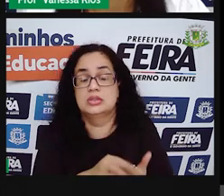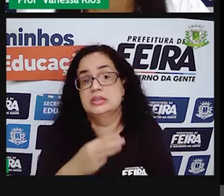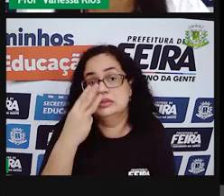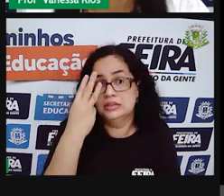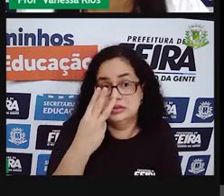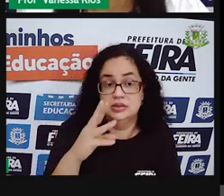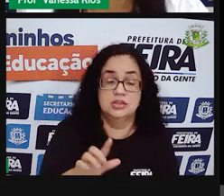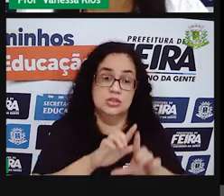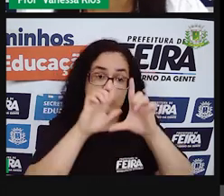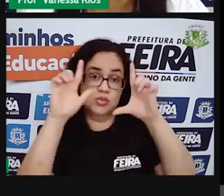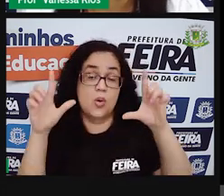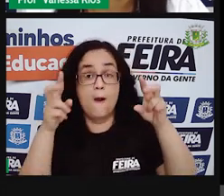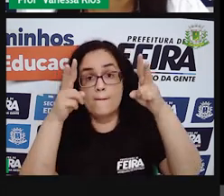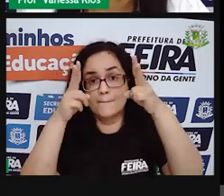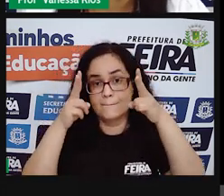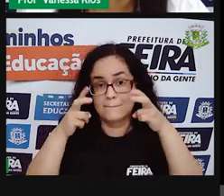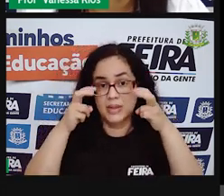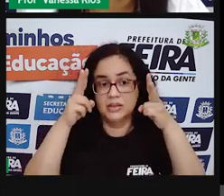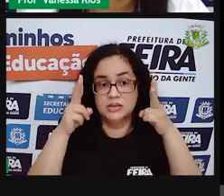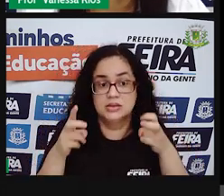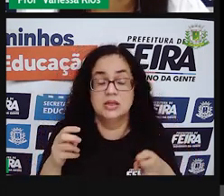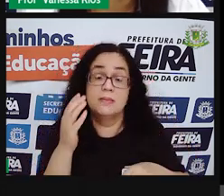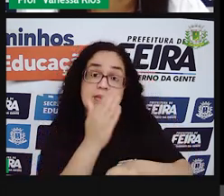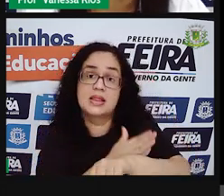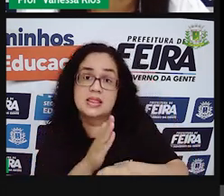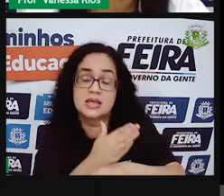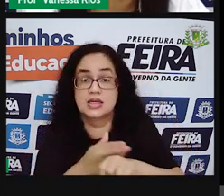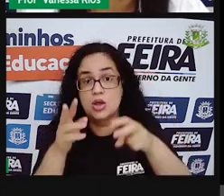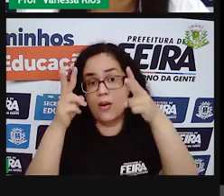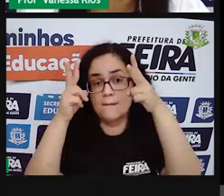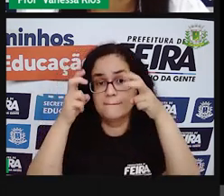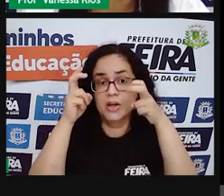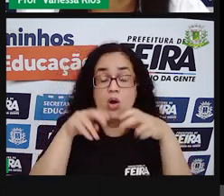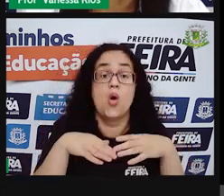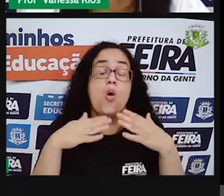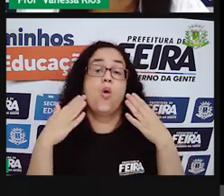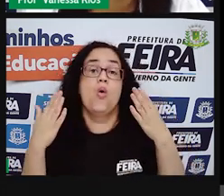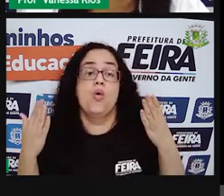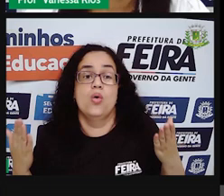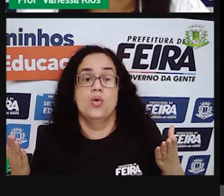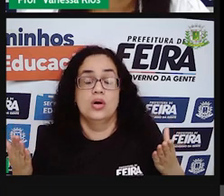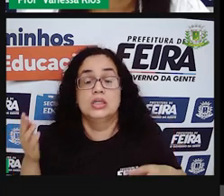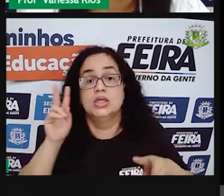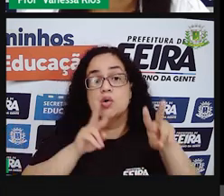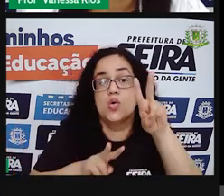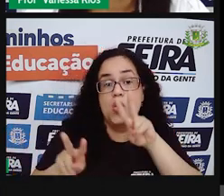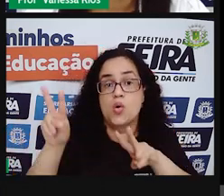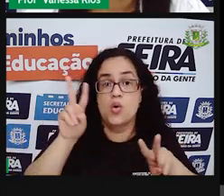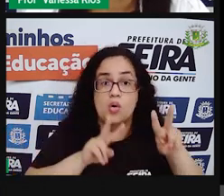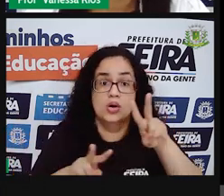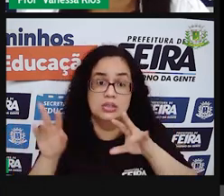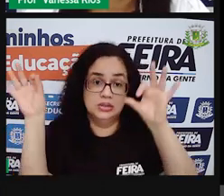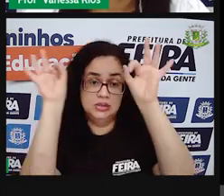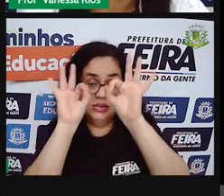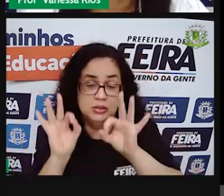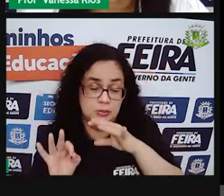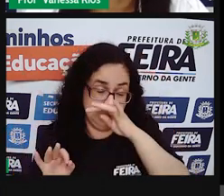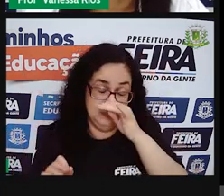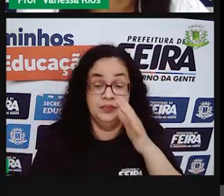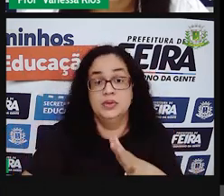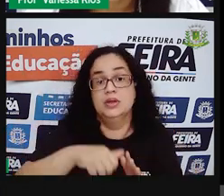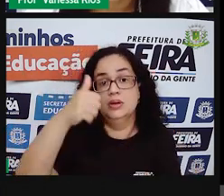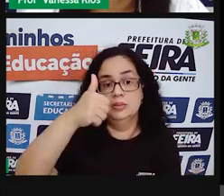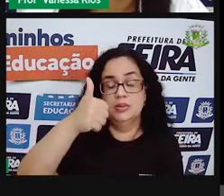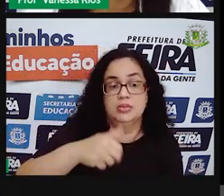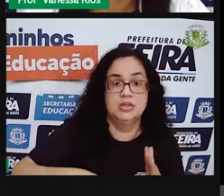imagem. Observando aí, ó, tentando perceber qual padrão para organizar tanto a primeira quanto a